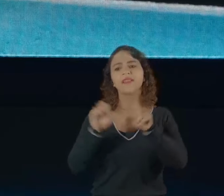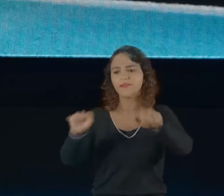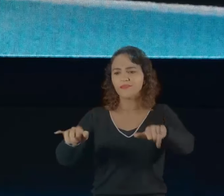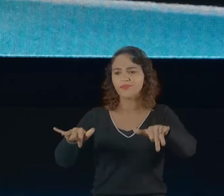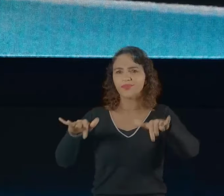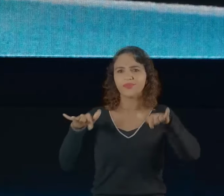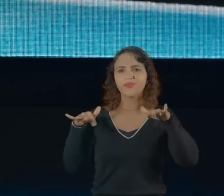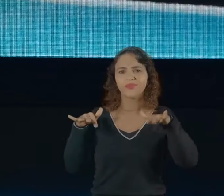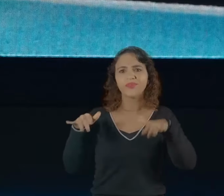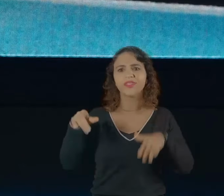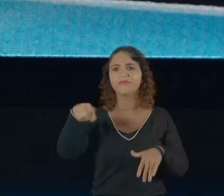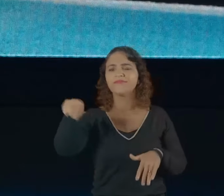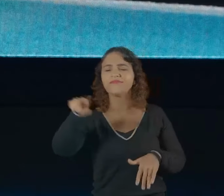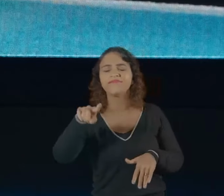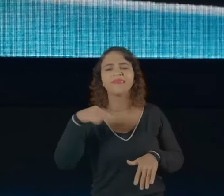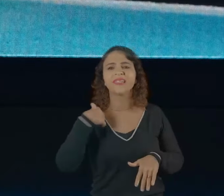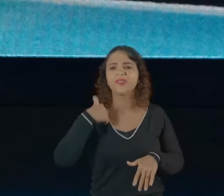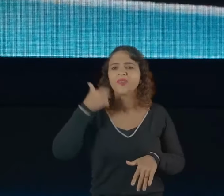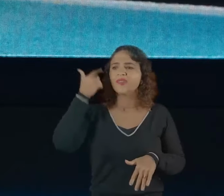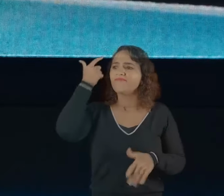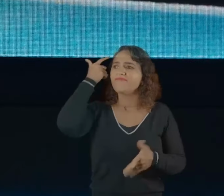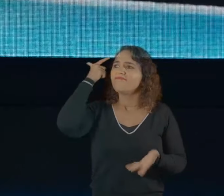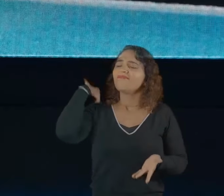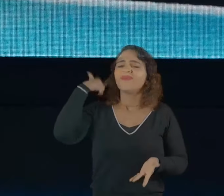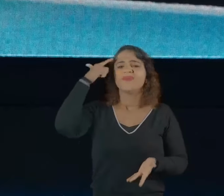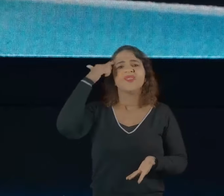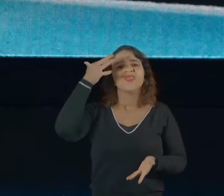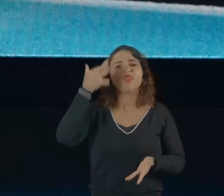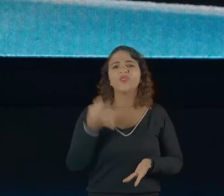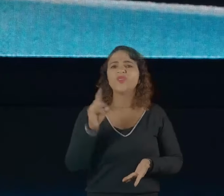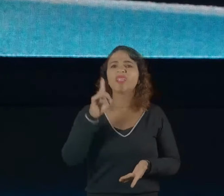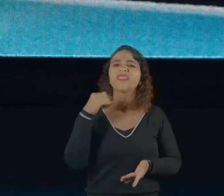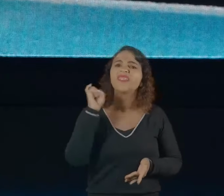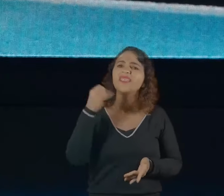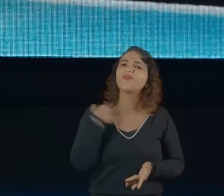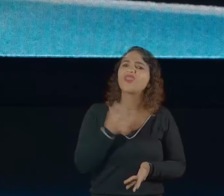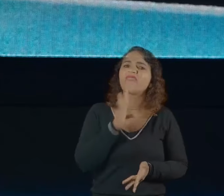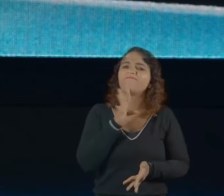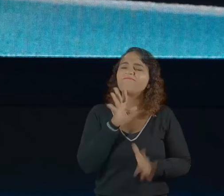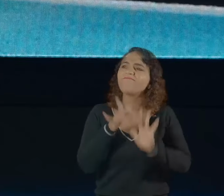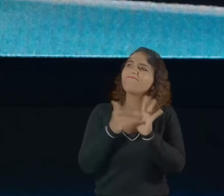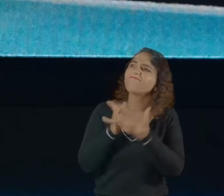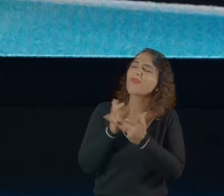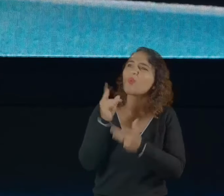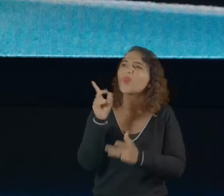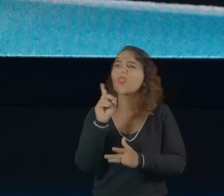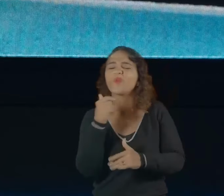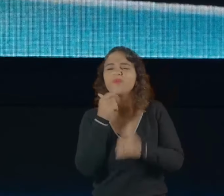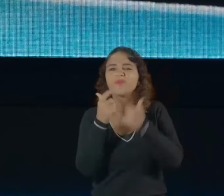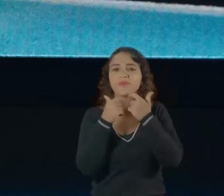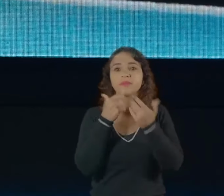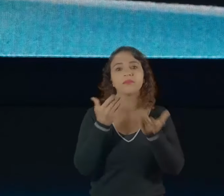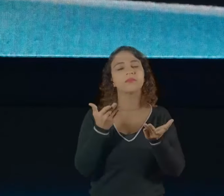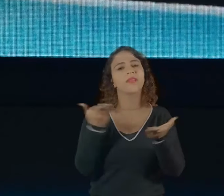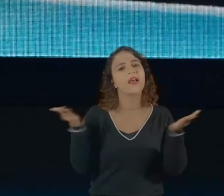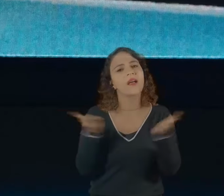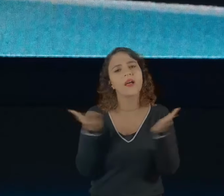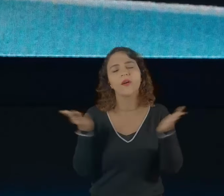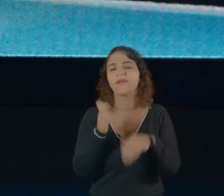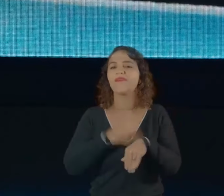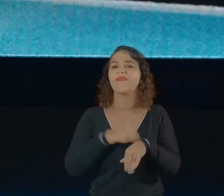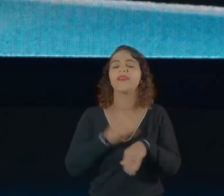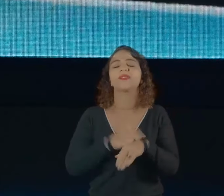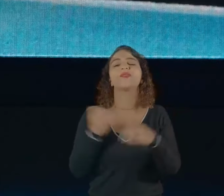tem certeza que você tenha tido esse encontro pessoal com Ele, não saia daqui sem fazer essa